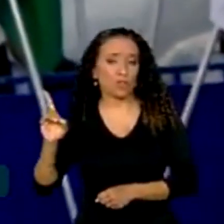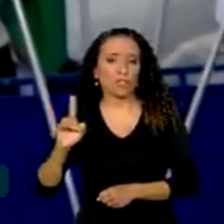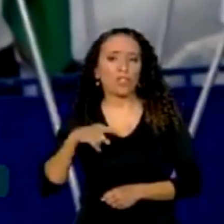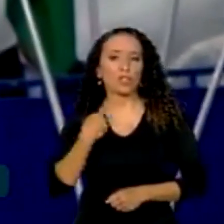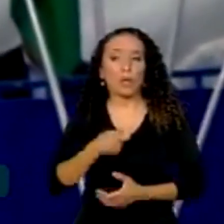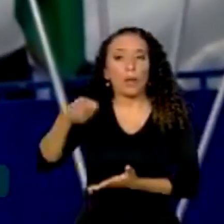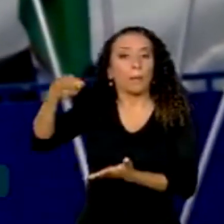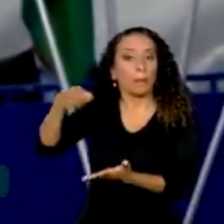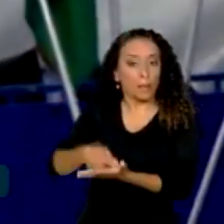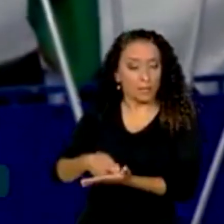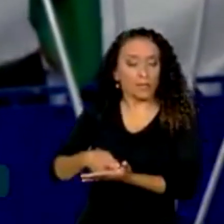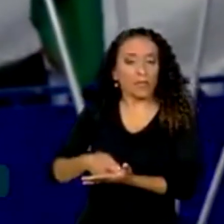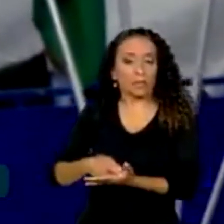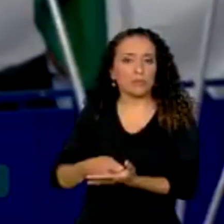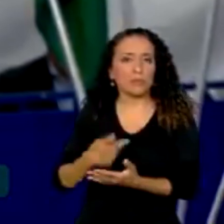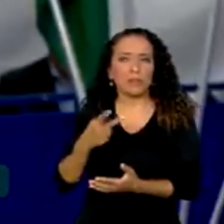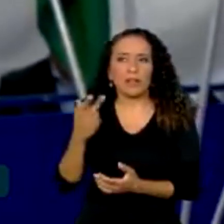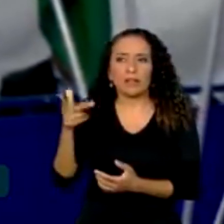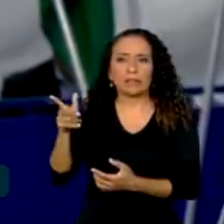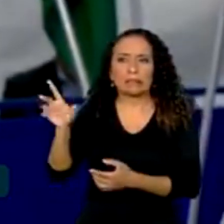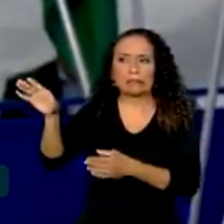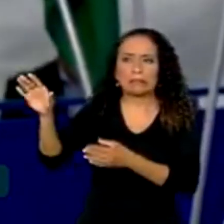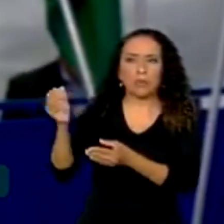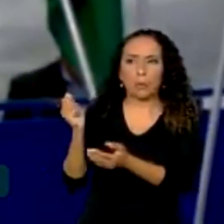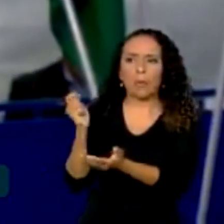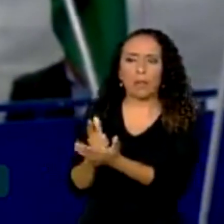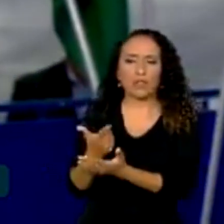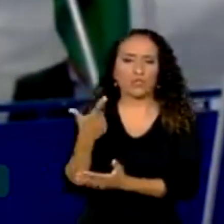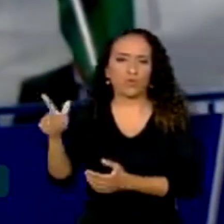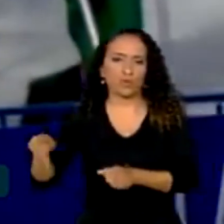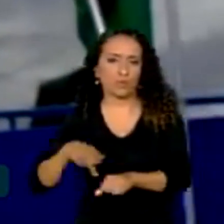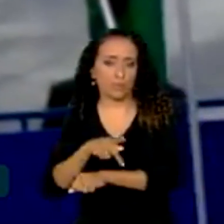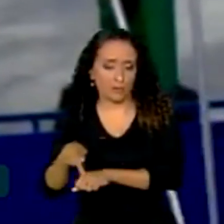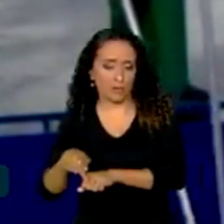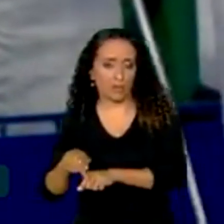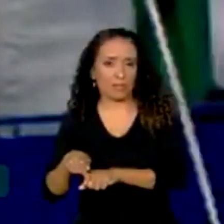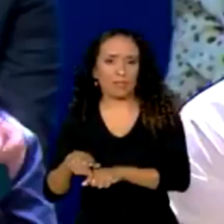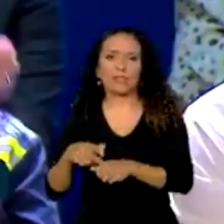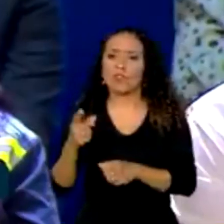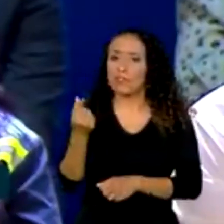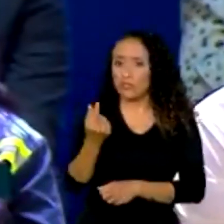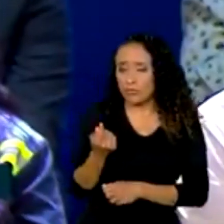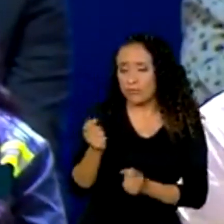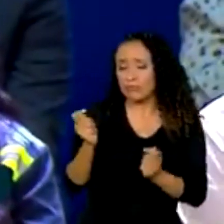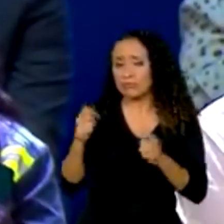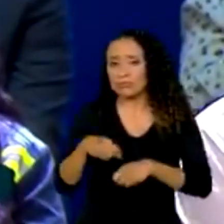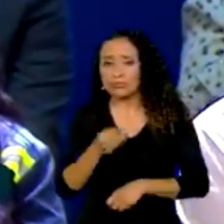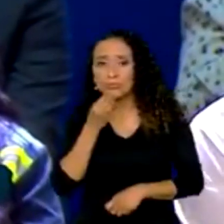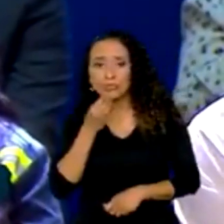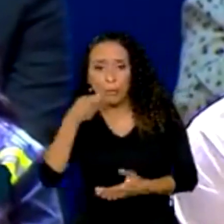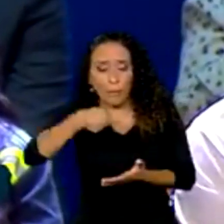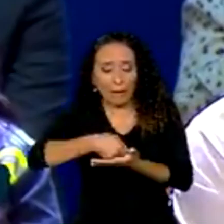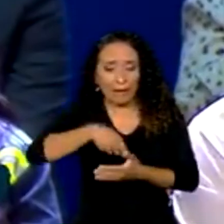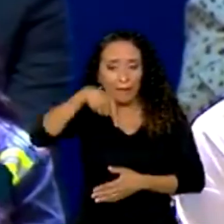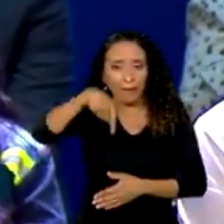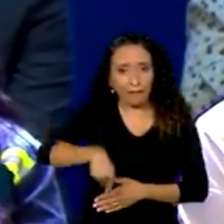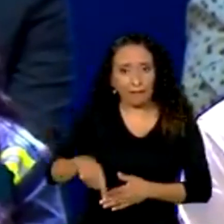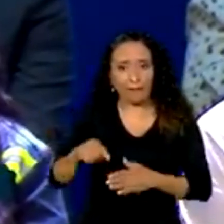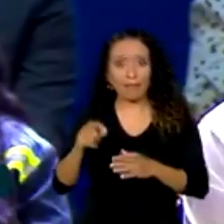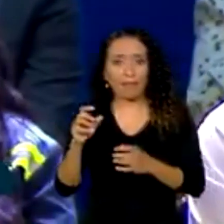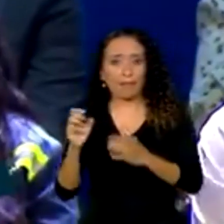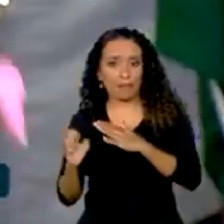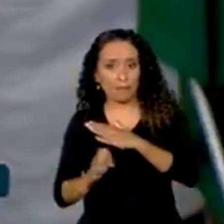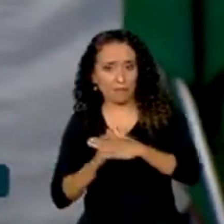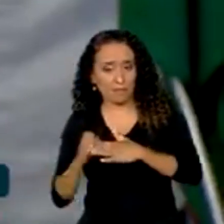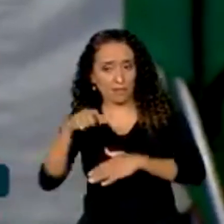nós pagamos, sabe, para importar fertilizante para o Brasil. Esse dinheiro poderia ter sido pago para empresários aqui